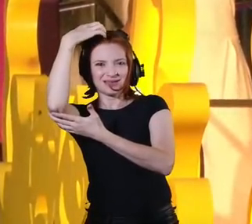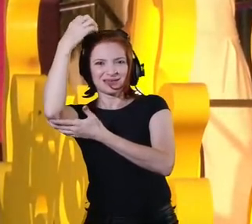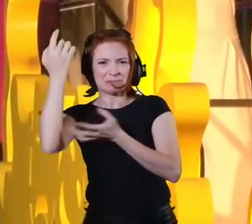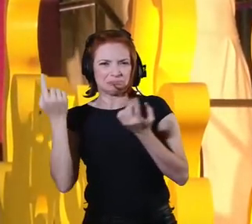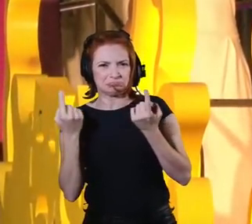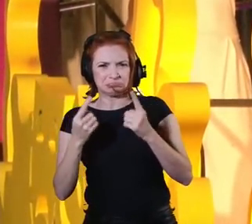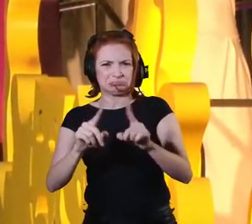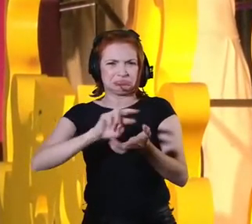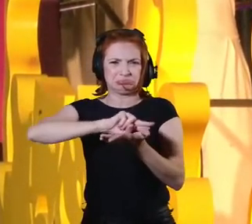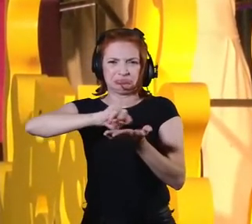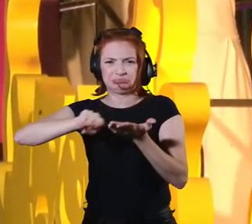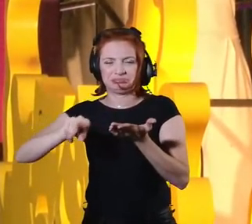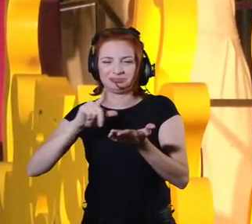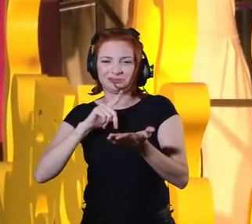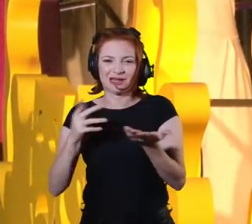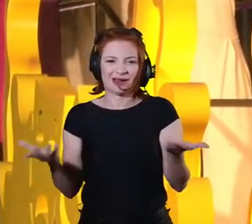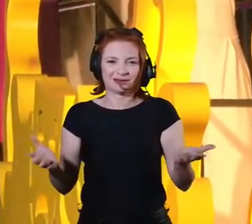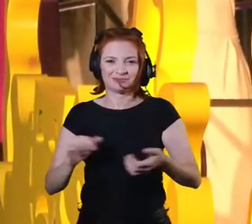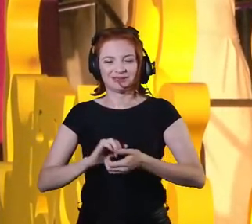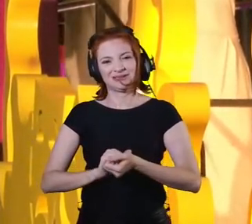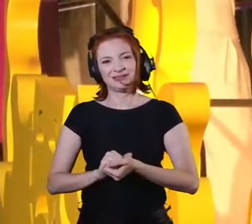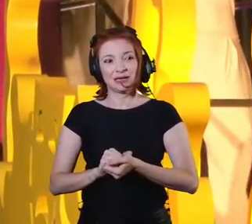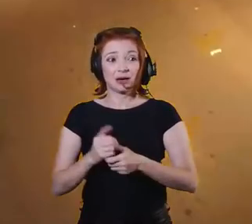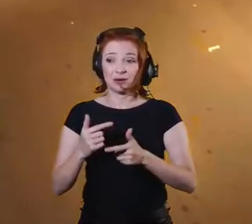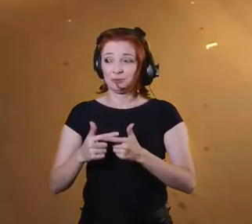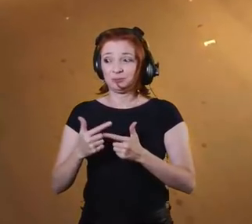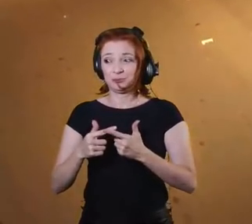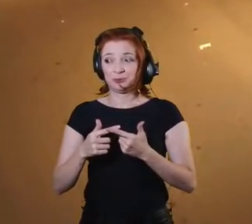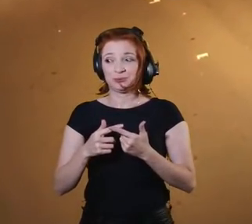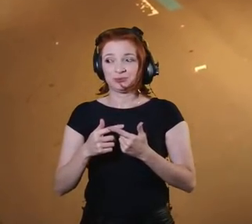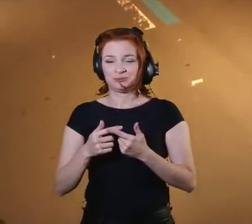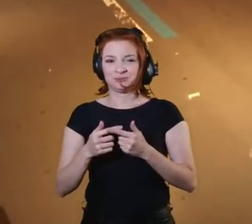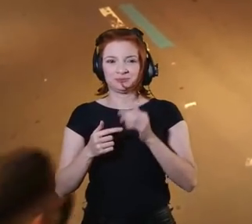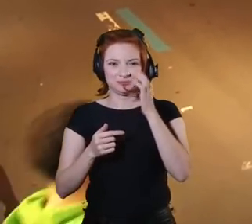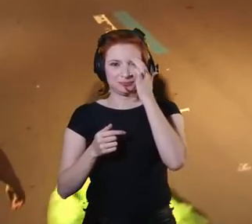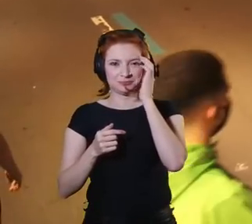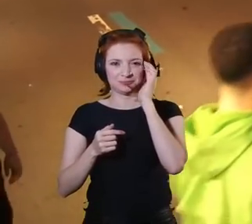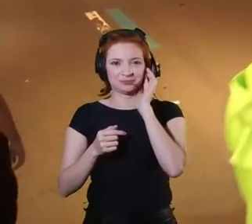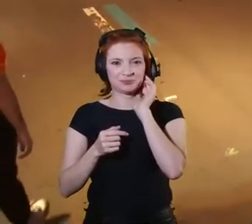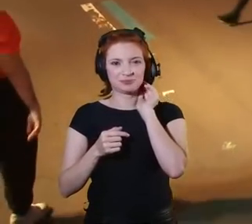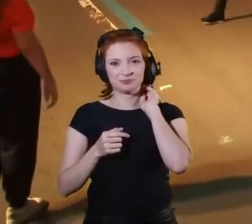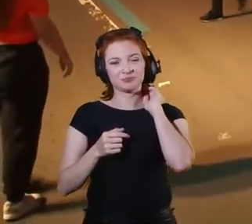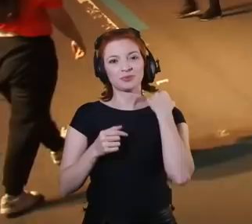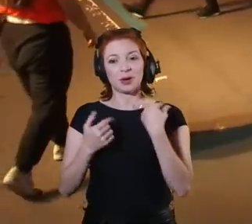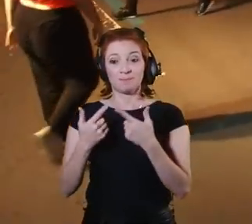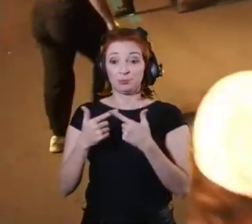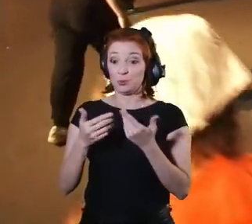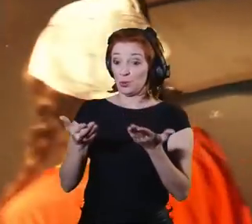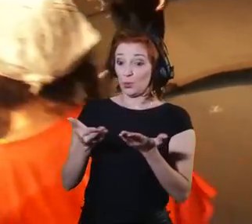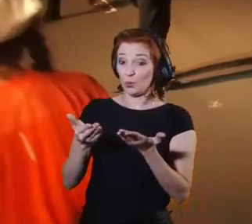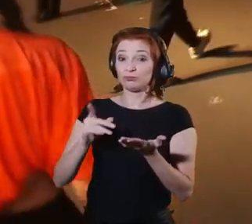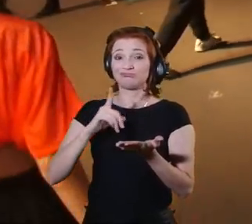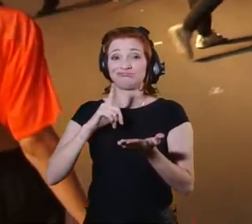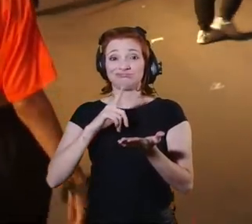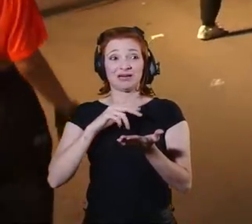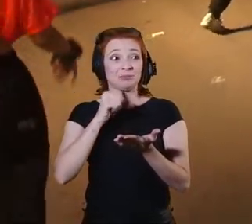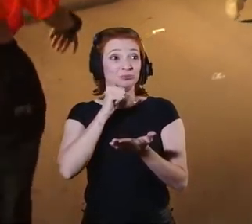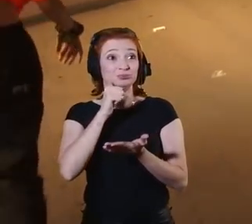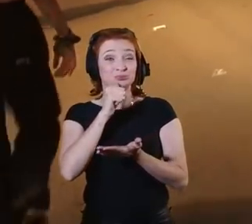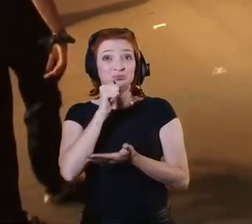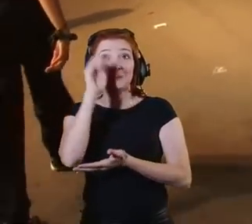princesas, embaixatrizes. Por que hoje tantas figuras aí ilustres, né? Que desfilam pelo